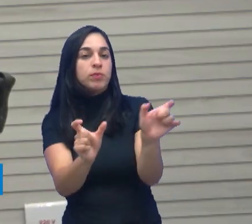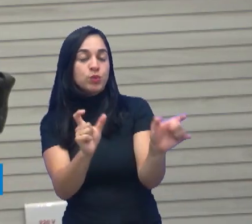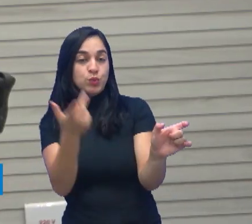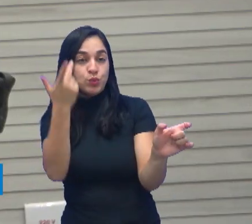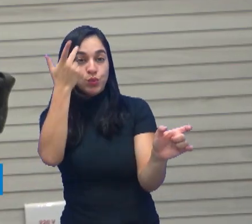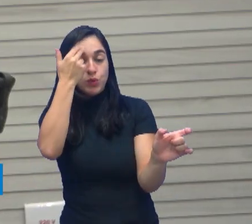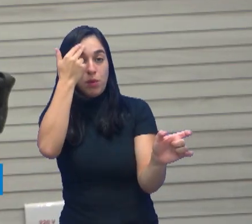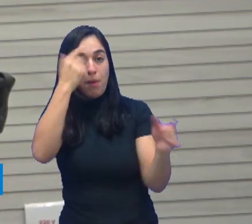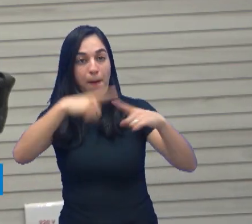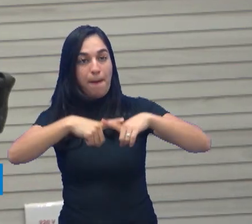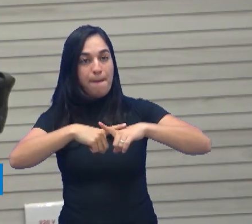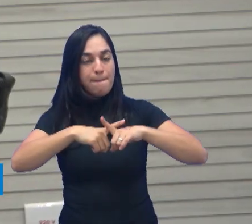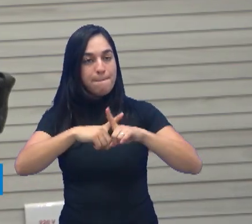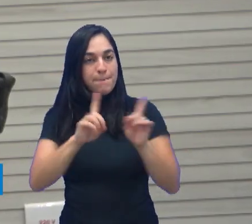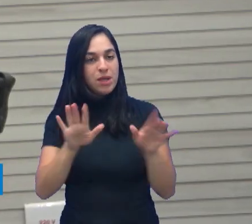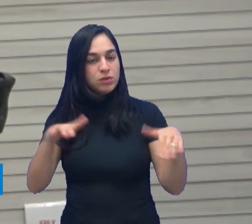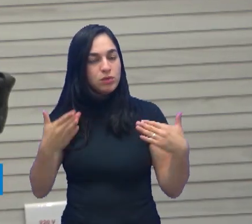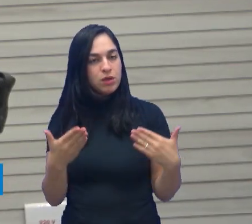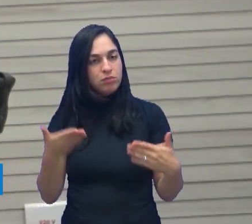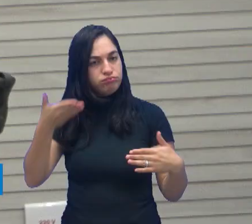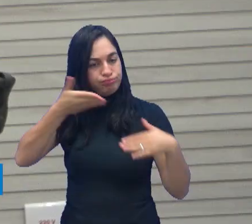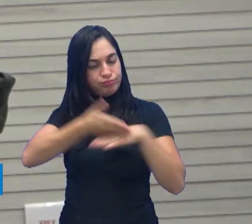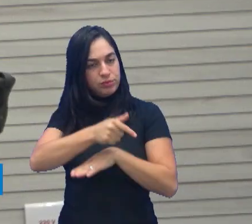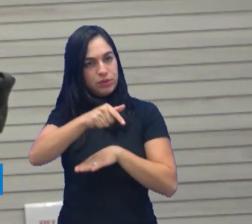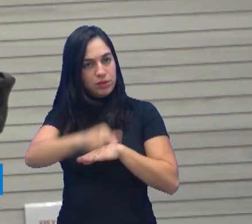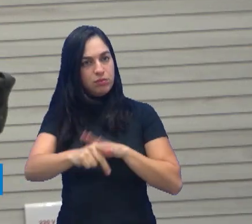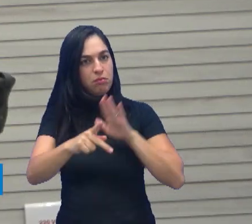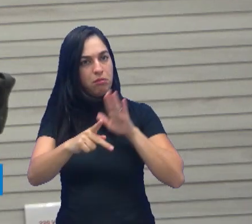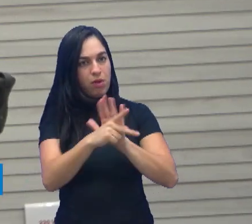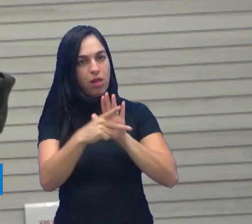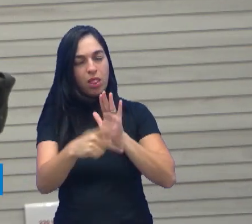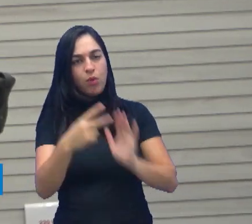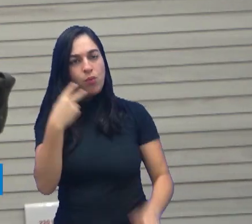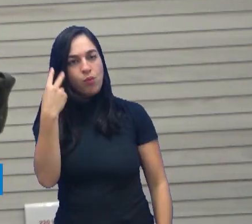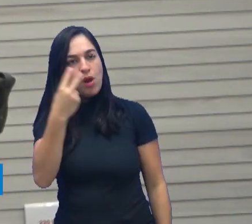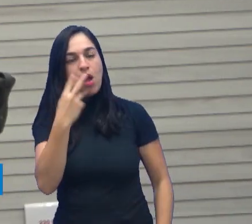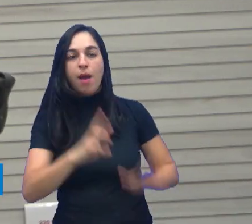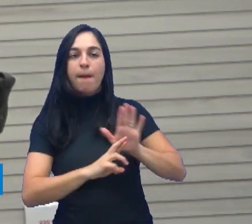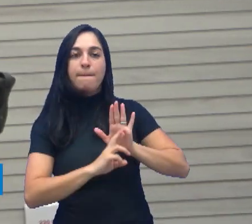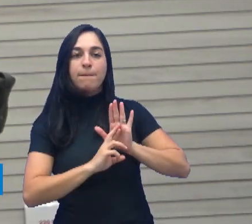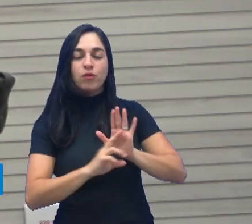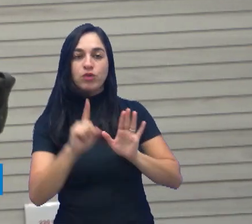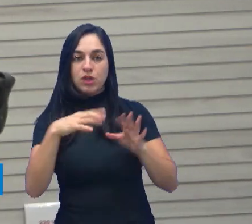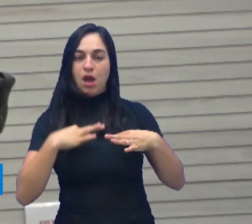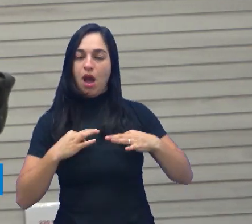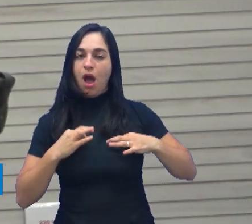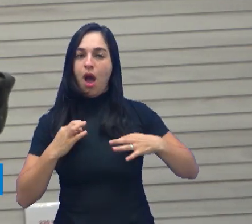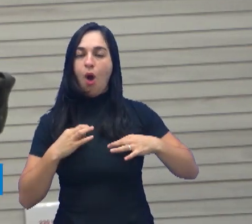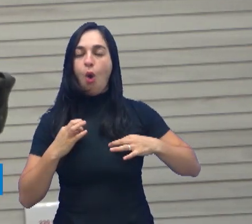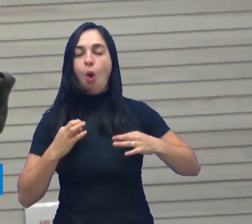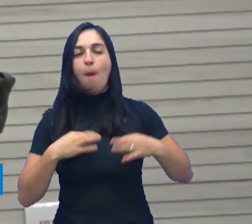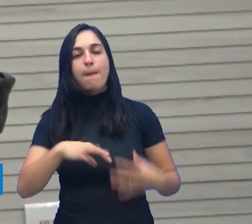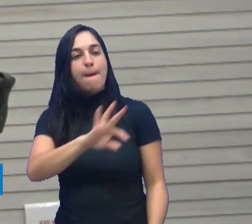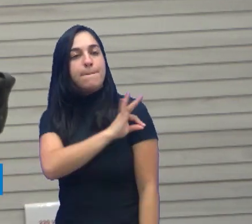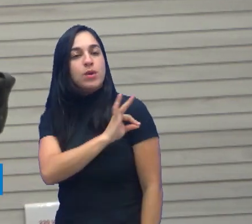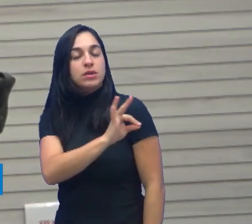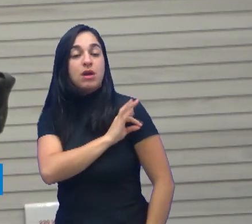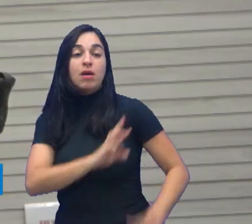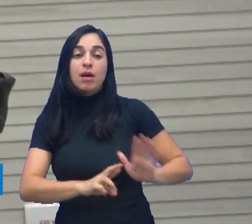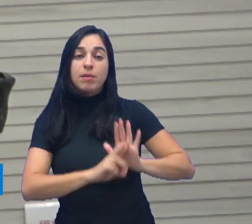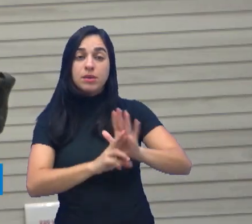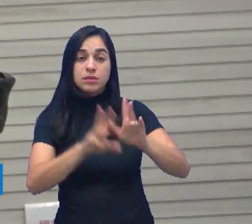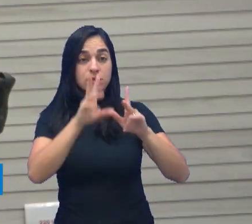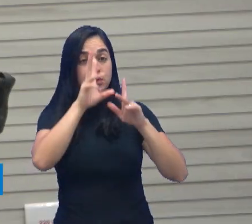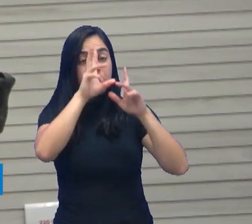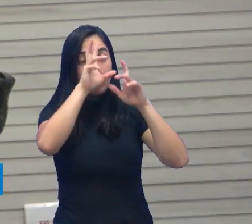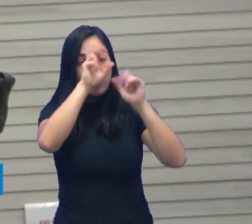fardas, vocês representam a força de segurança pública da cidade e a força de segurança pública do estado de São Paulo.